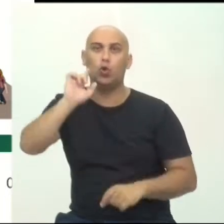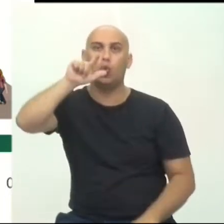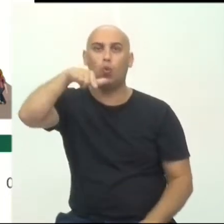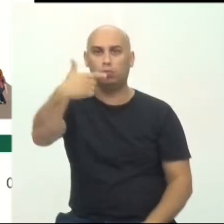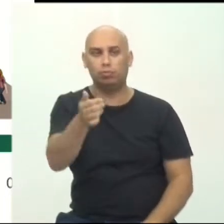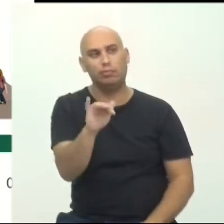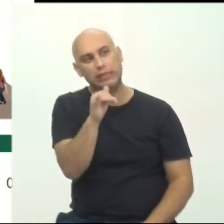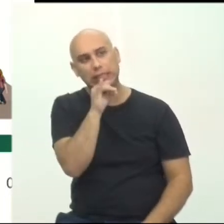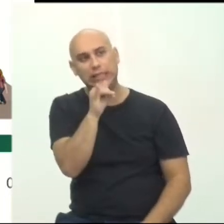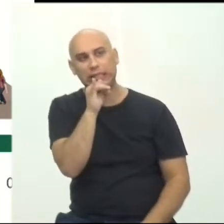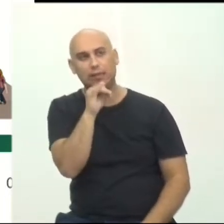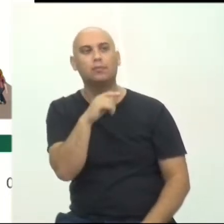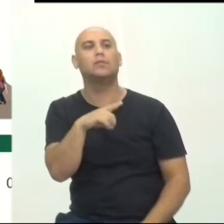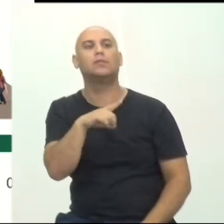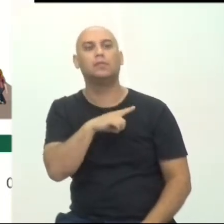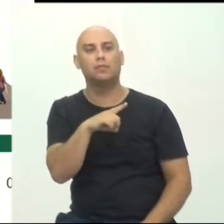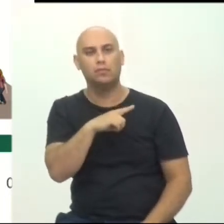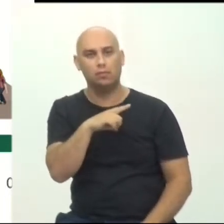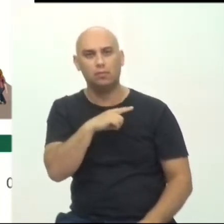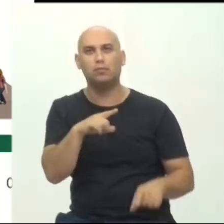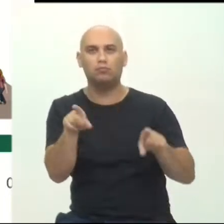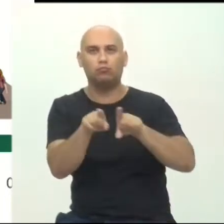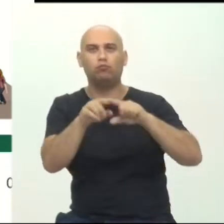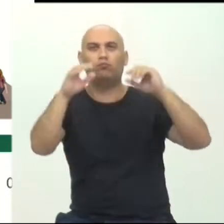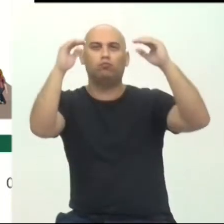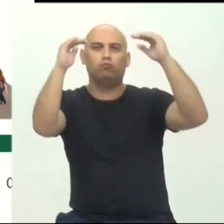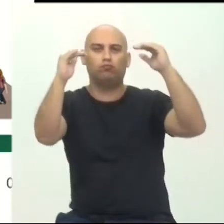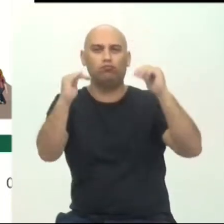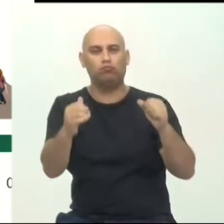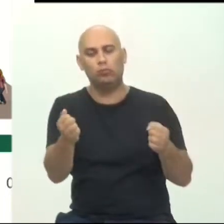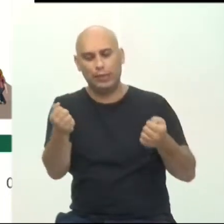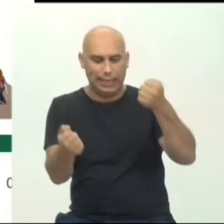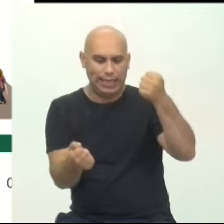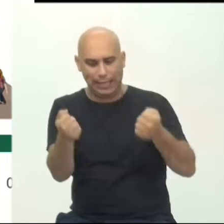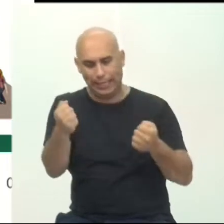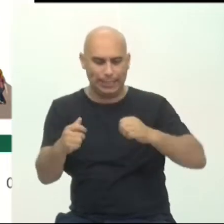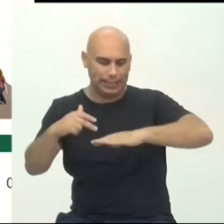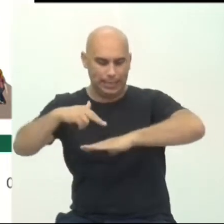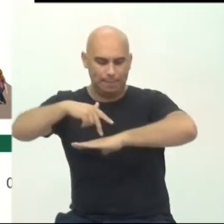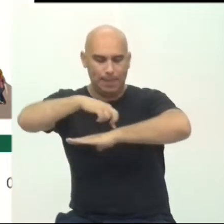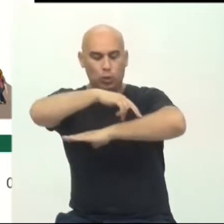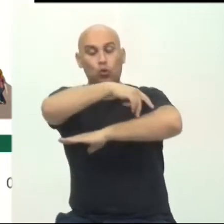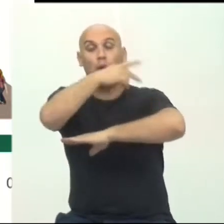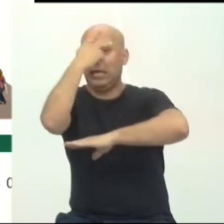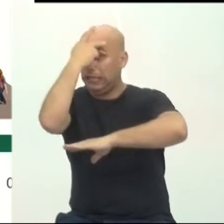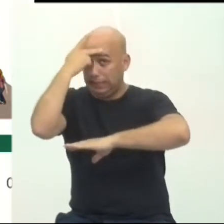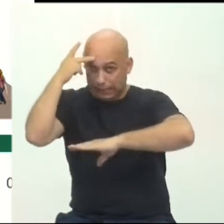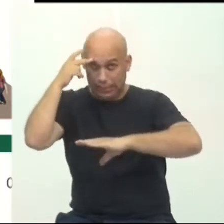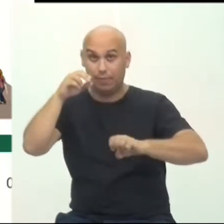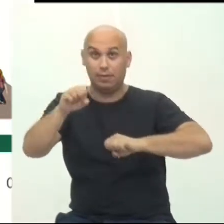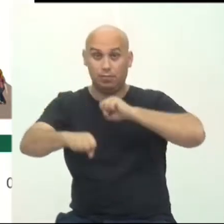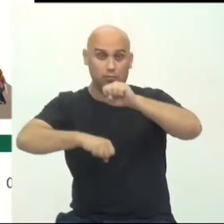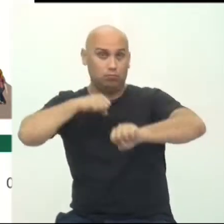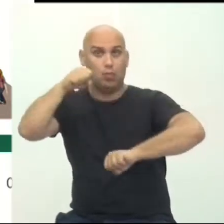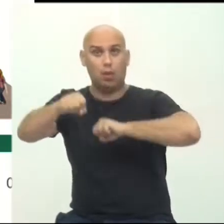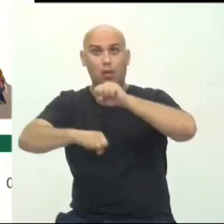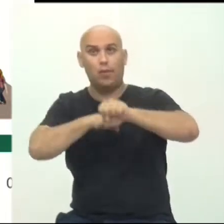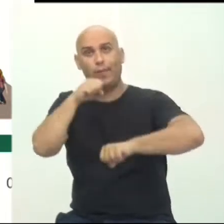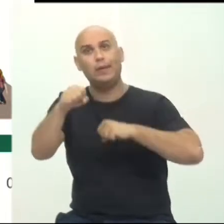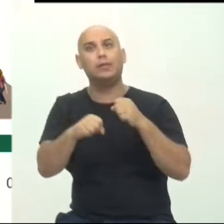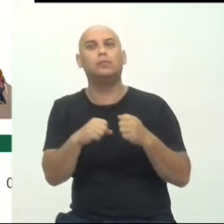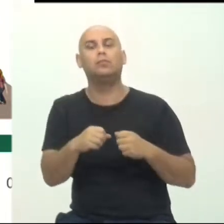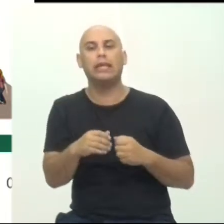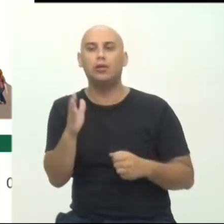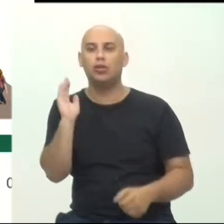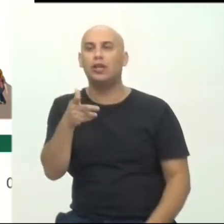né, mostrando a hierarquia, veículo, calçada, ciclofaixa. Então, esse é um trecho que eu comentei